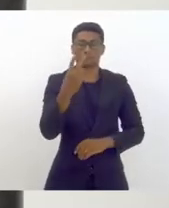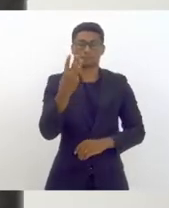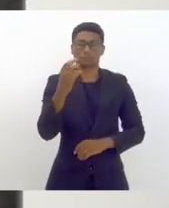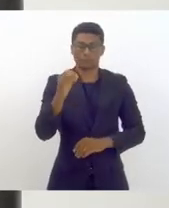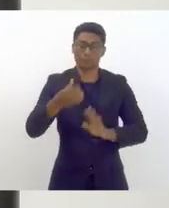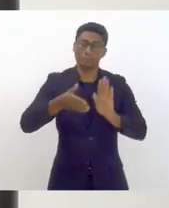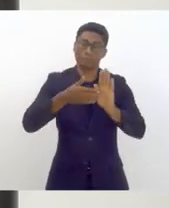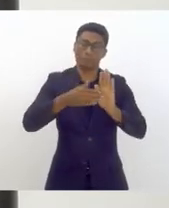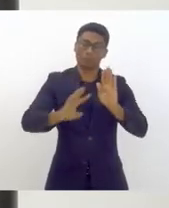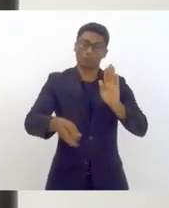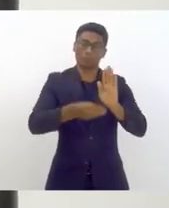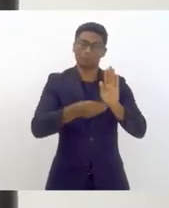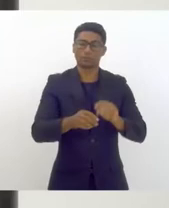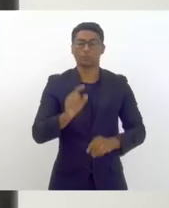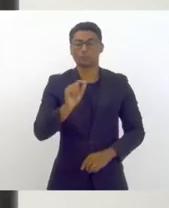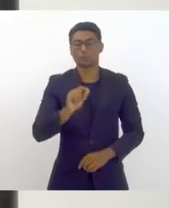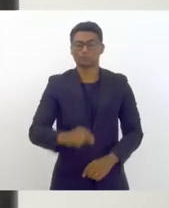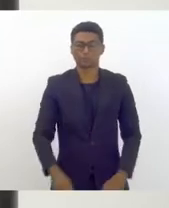seria...